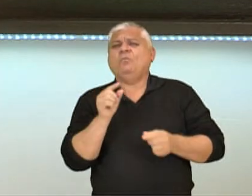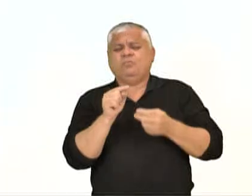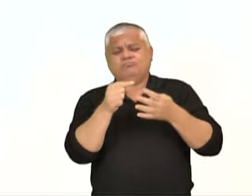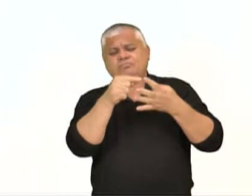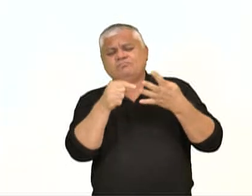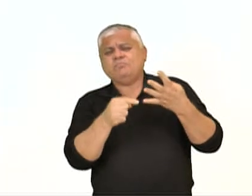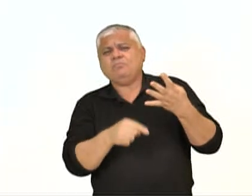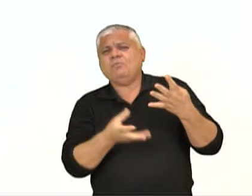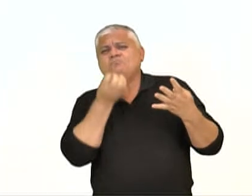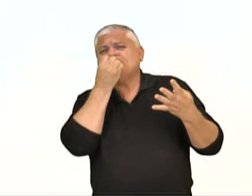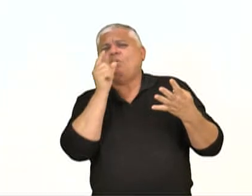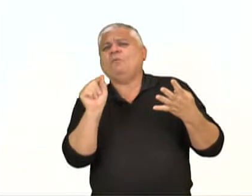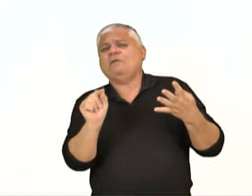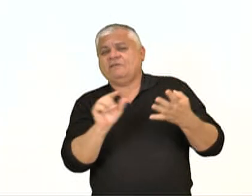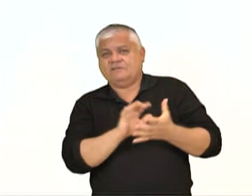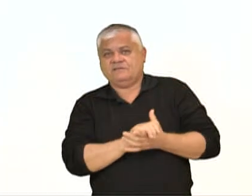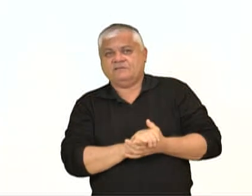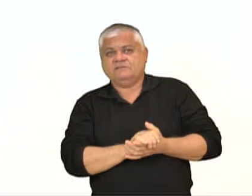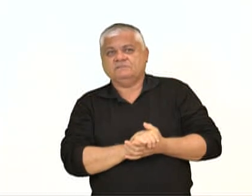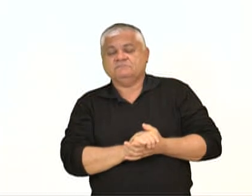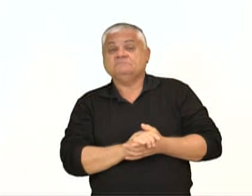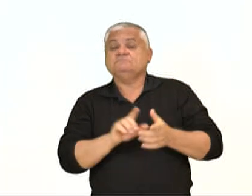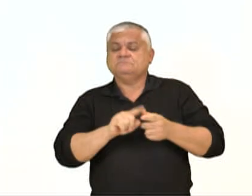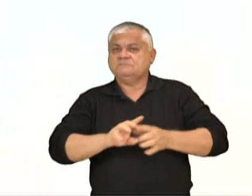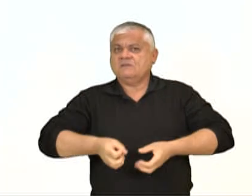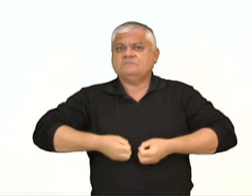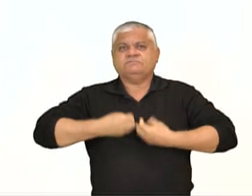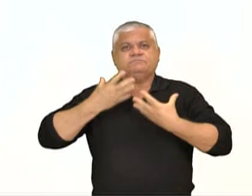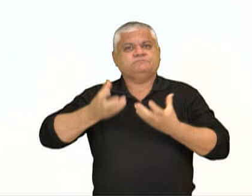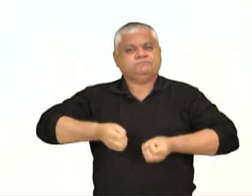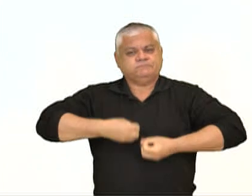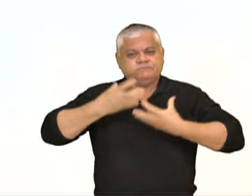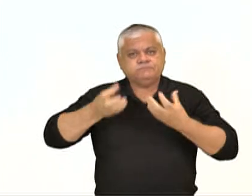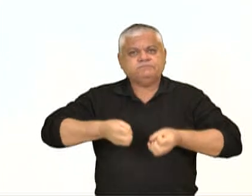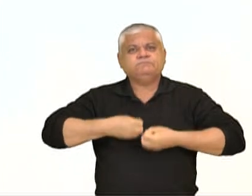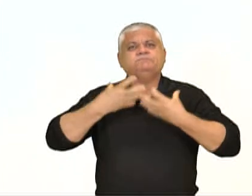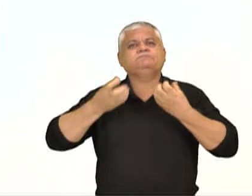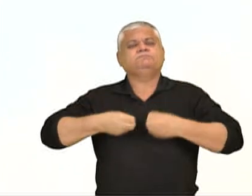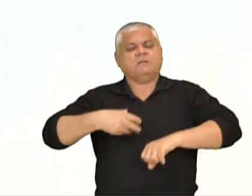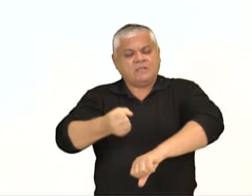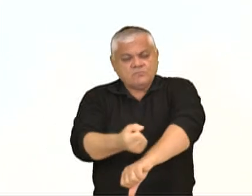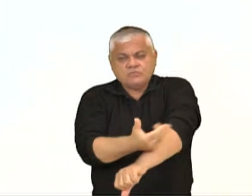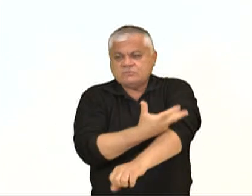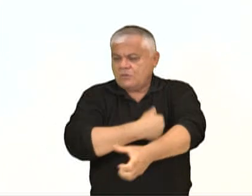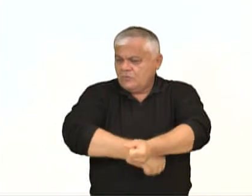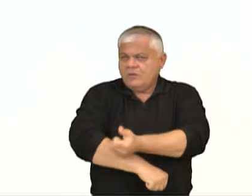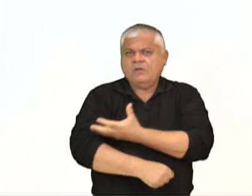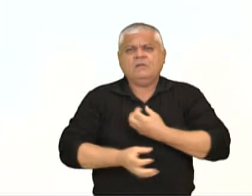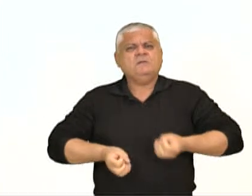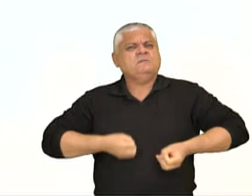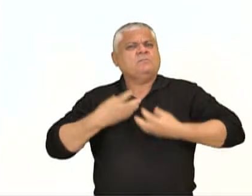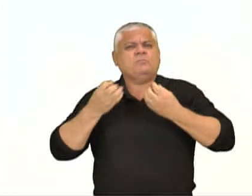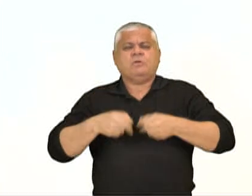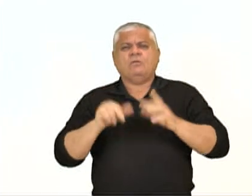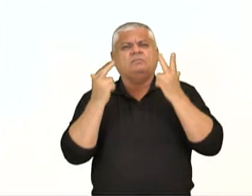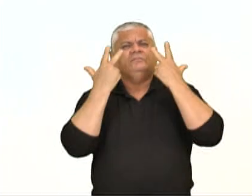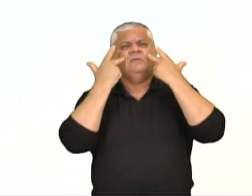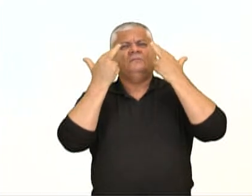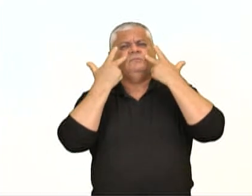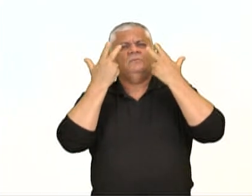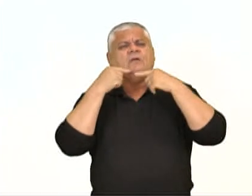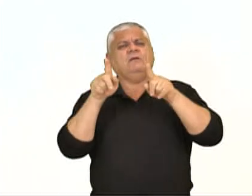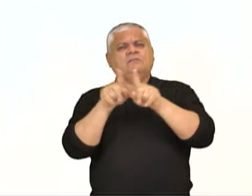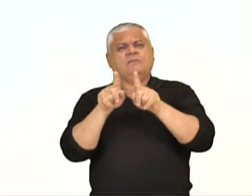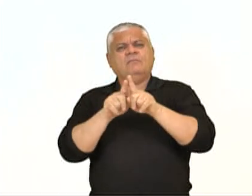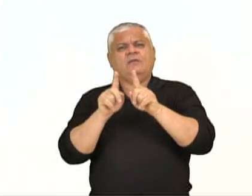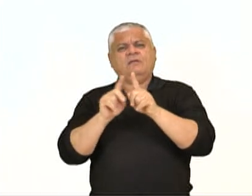vamos lá. Ampliação da expressão das emoções, sentimentos e espontaneidade no relacionamento consigo mesmo e com o